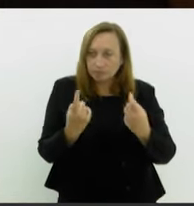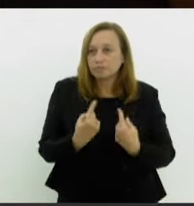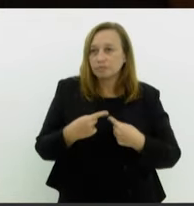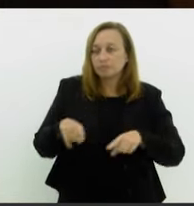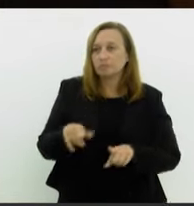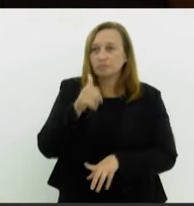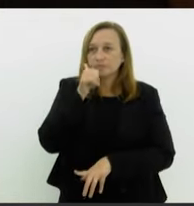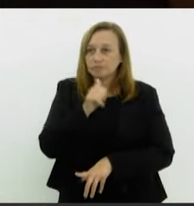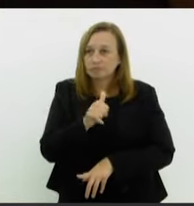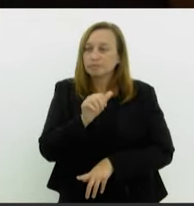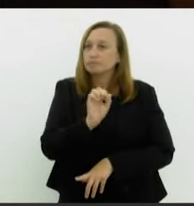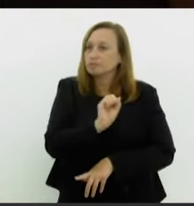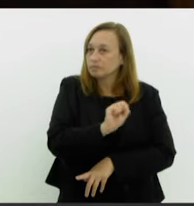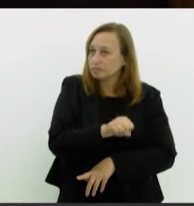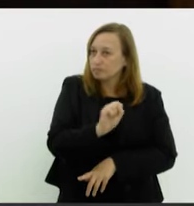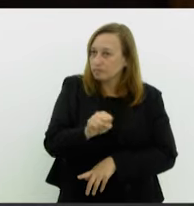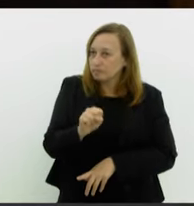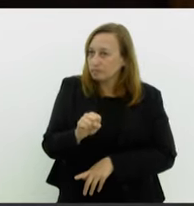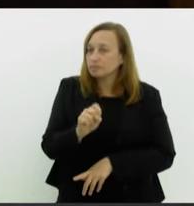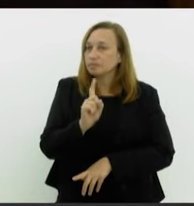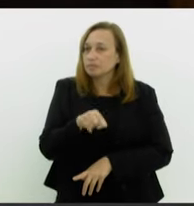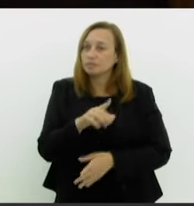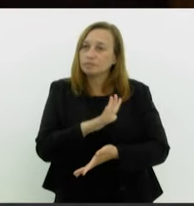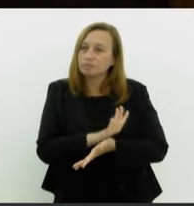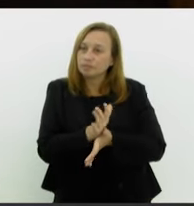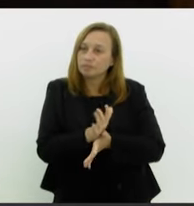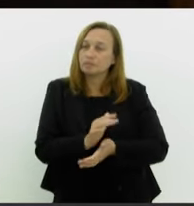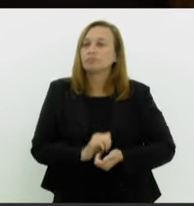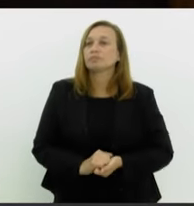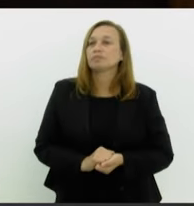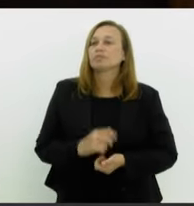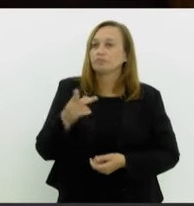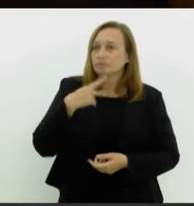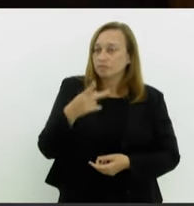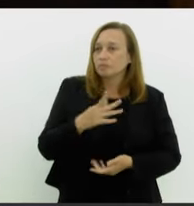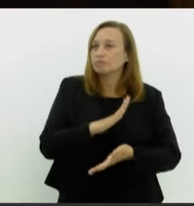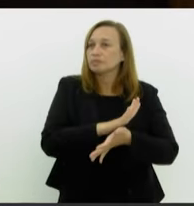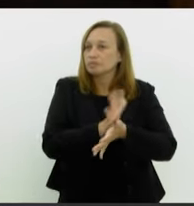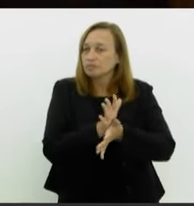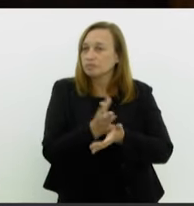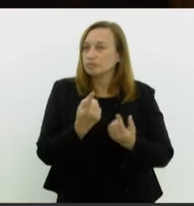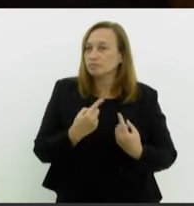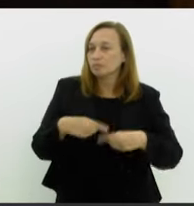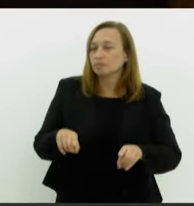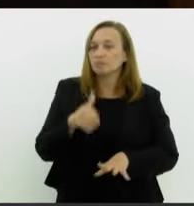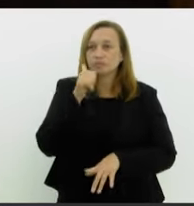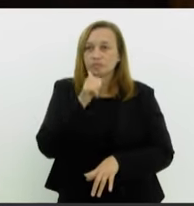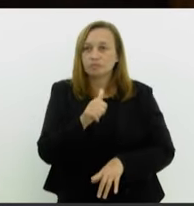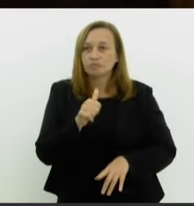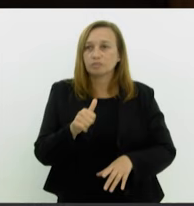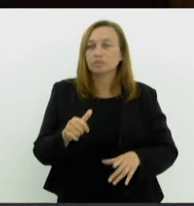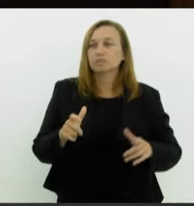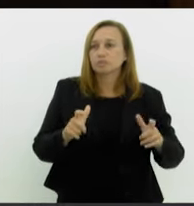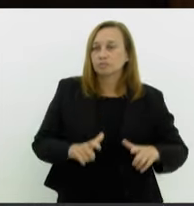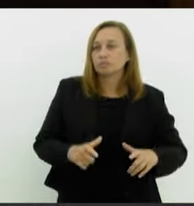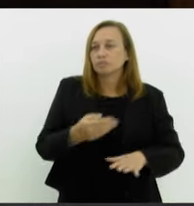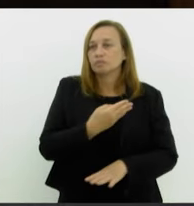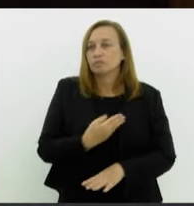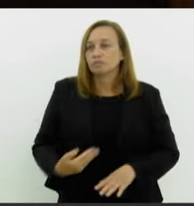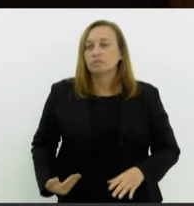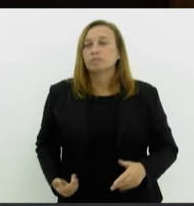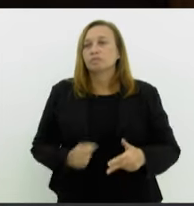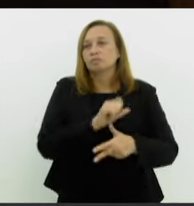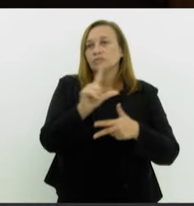mulher é sim uma forma de discriminação e aí a gente fala da discriminação contra a mulher no espaço público no legislativo